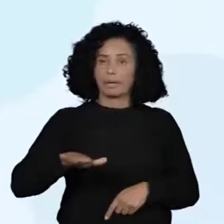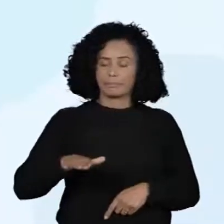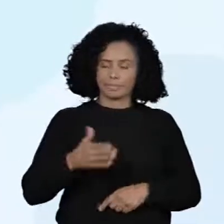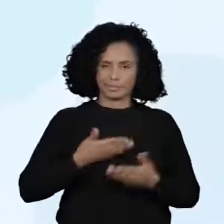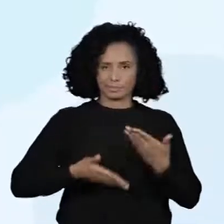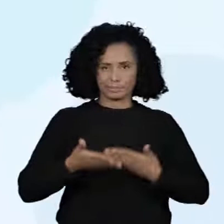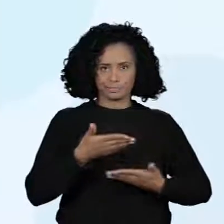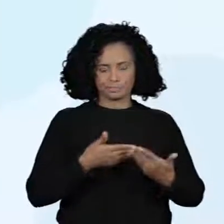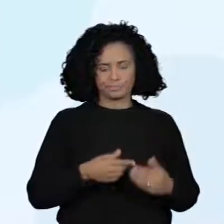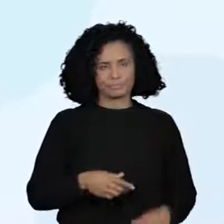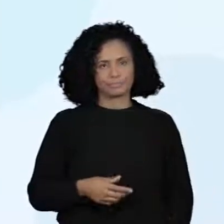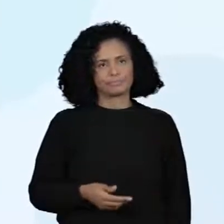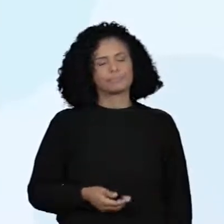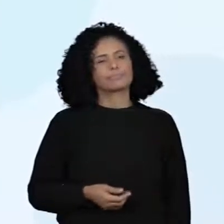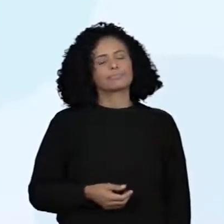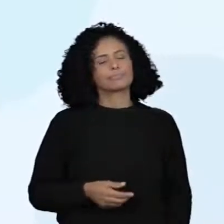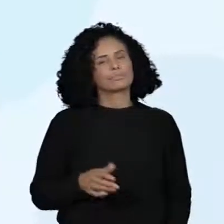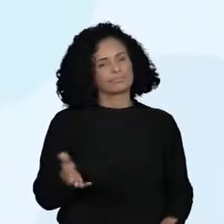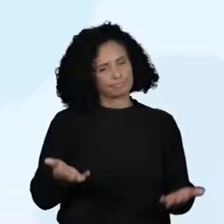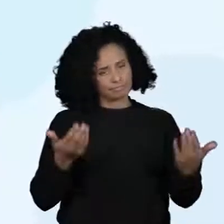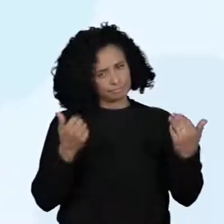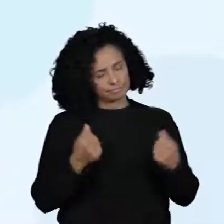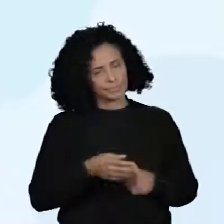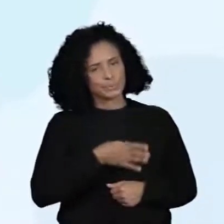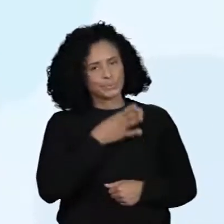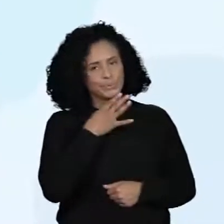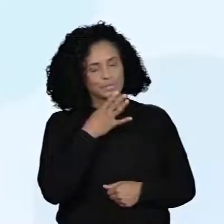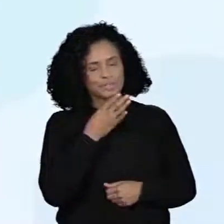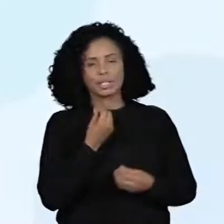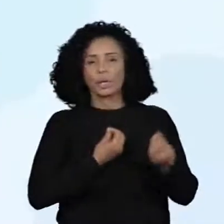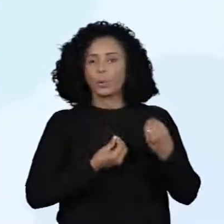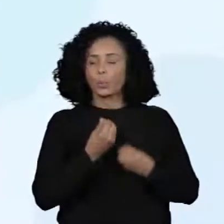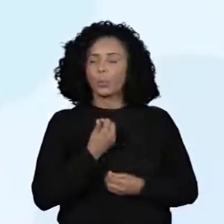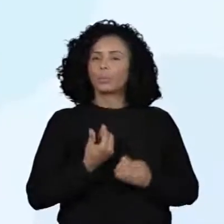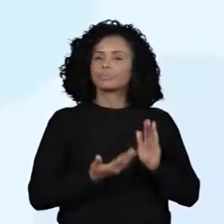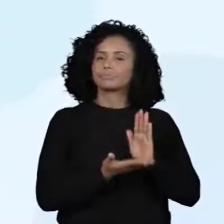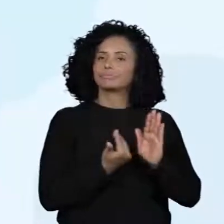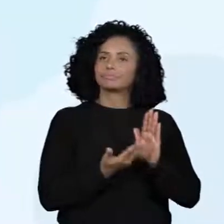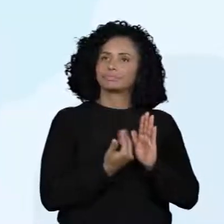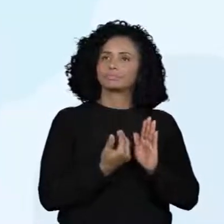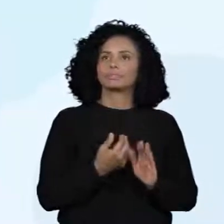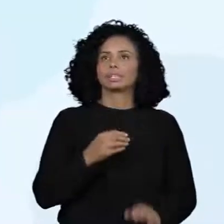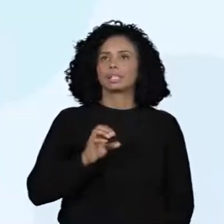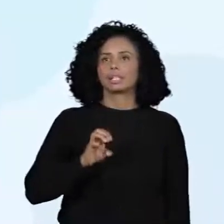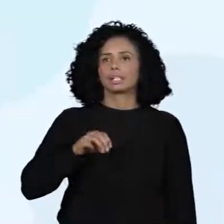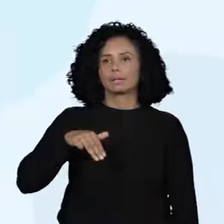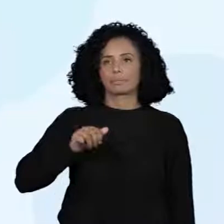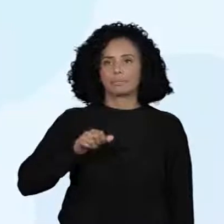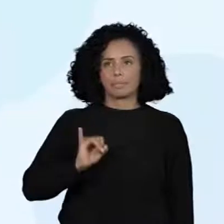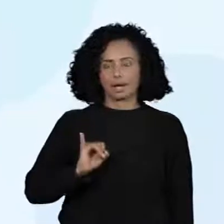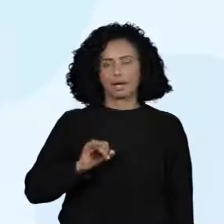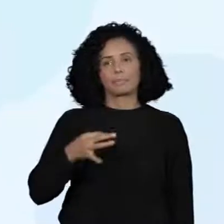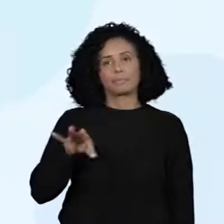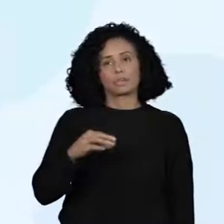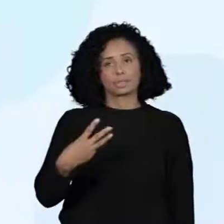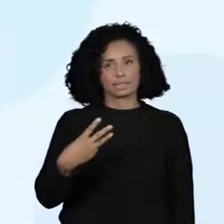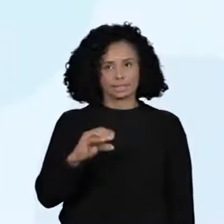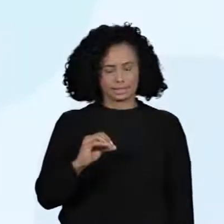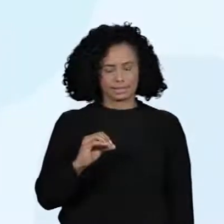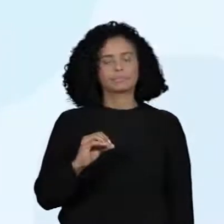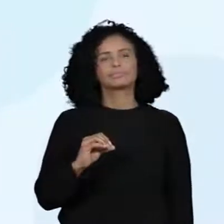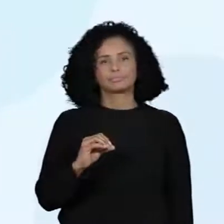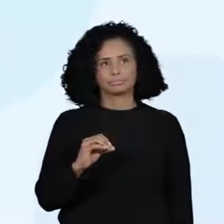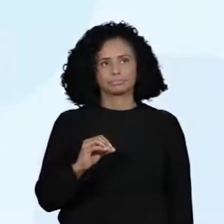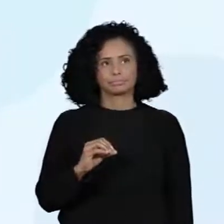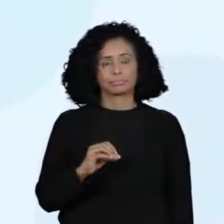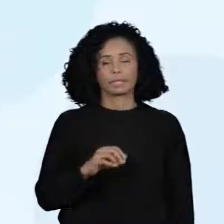Sim, então vamos aí para a atividade do currículo em ação do EMAI, página 30. Leila tem 35 figurinhas